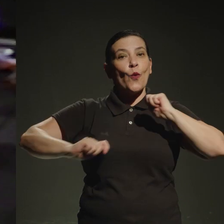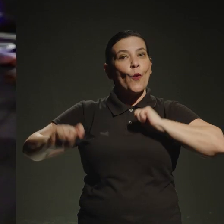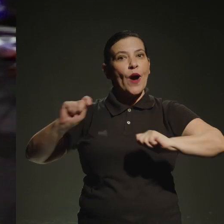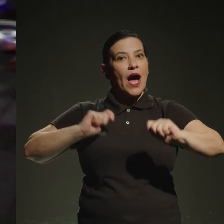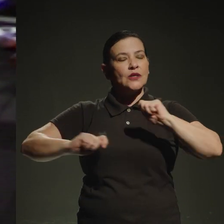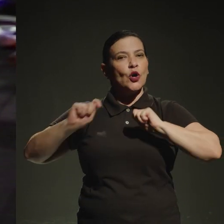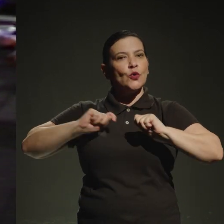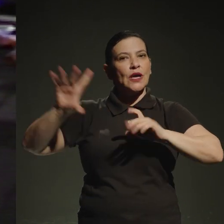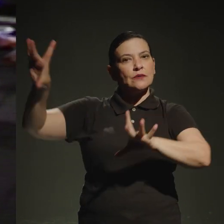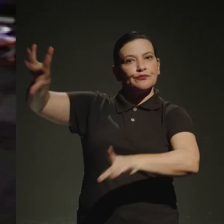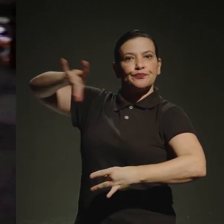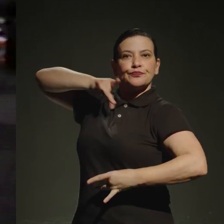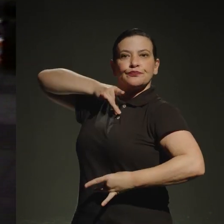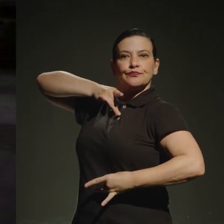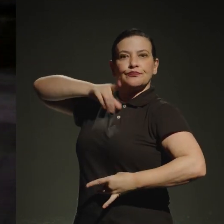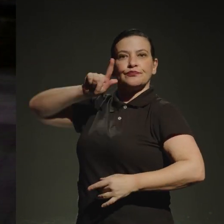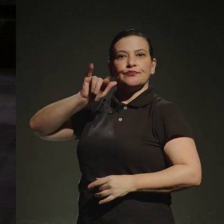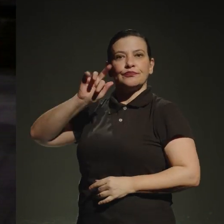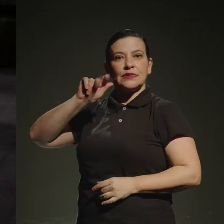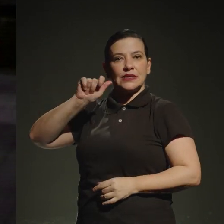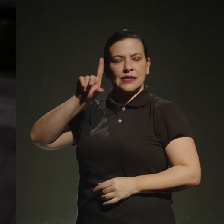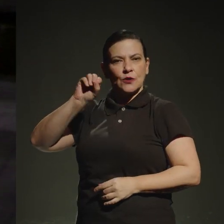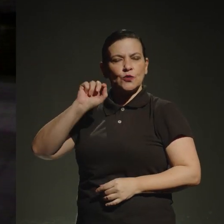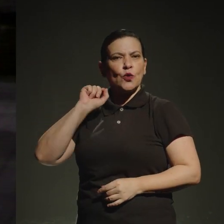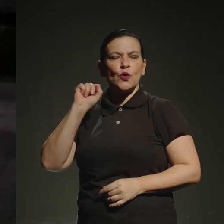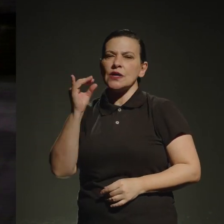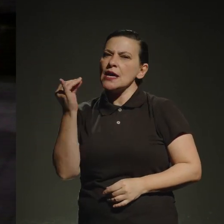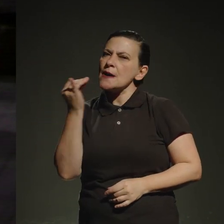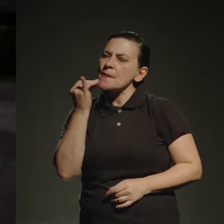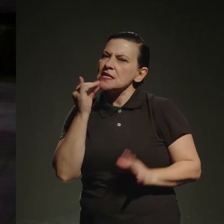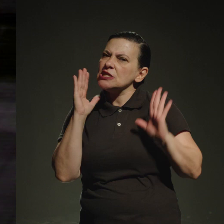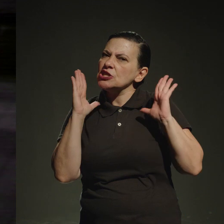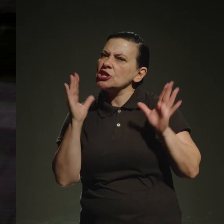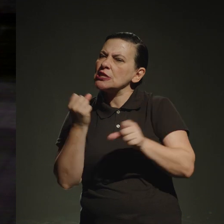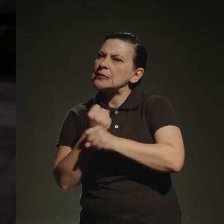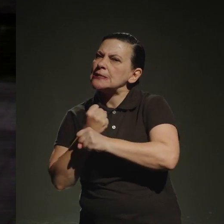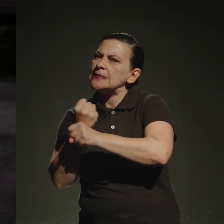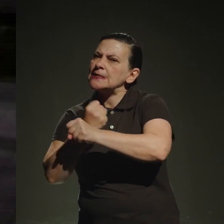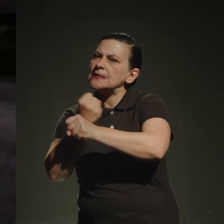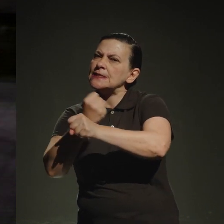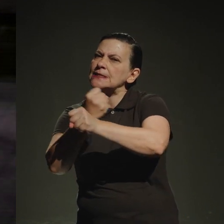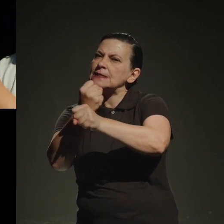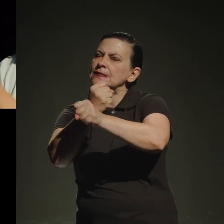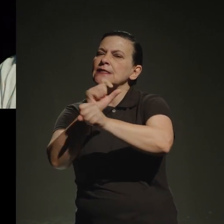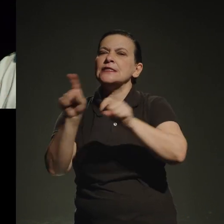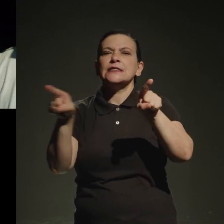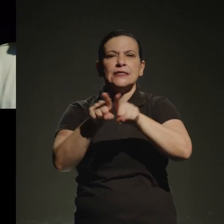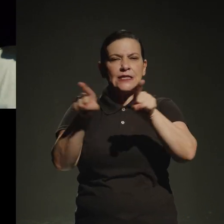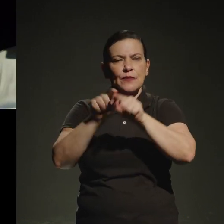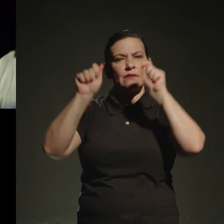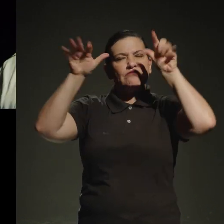um momento assim, depois se levanta e é como se o ator assumisse o papel do Dom Giraldo.